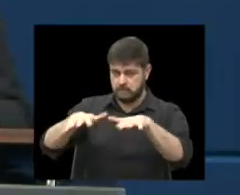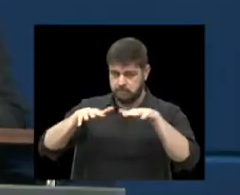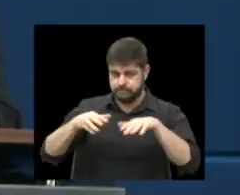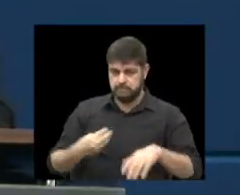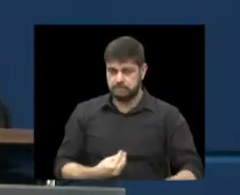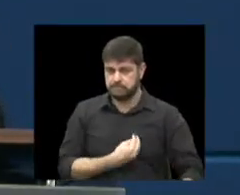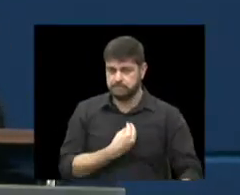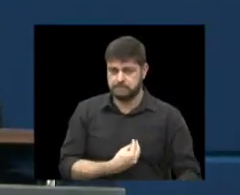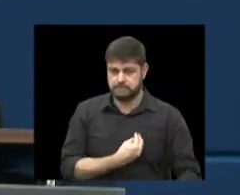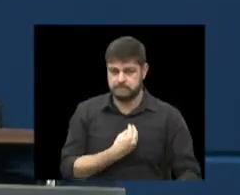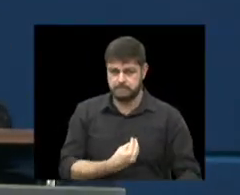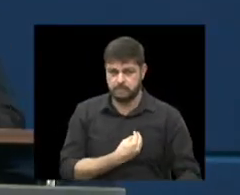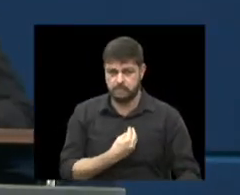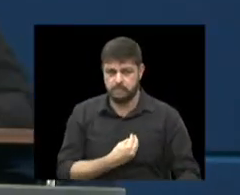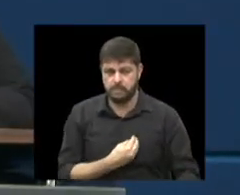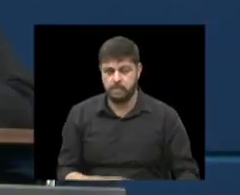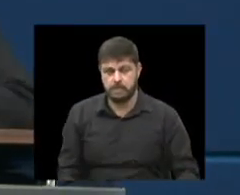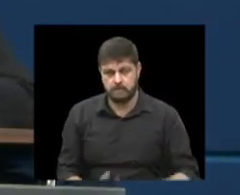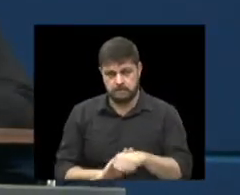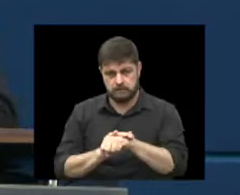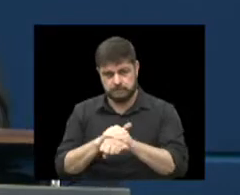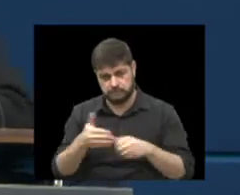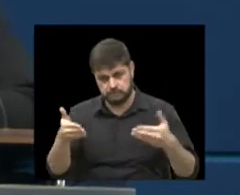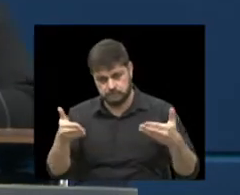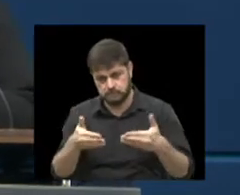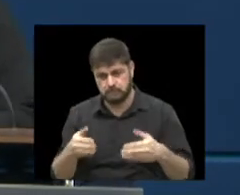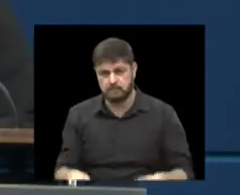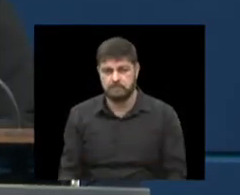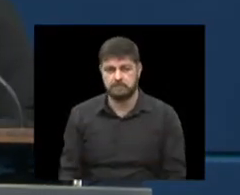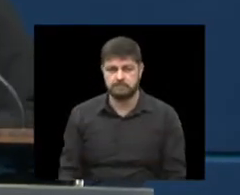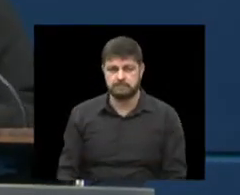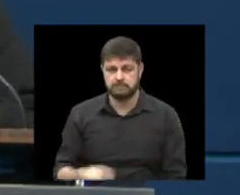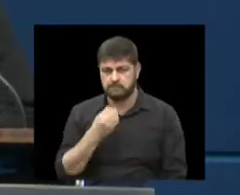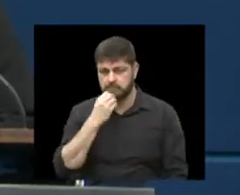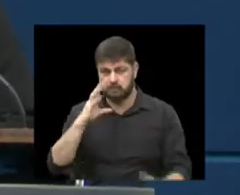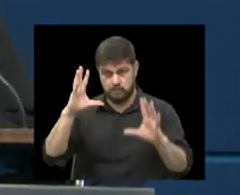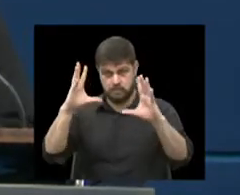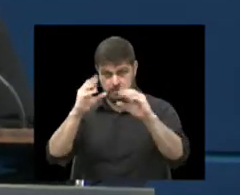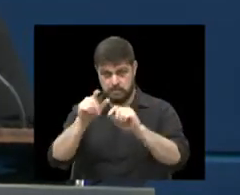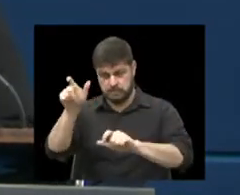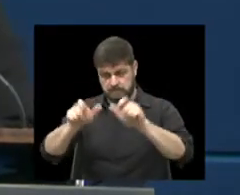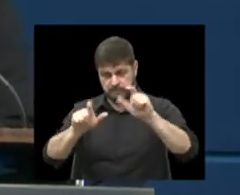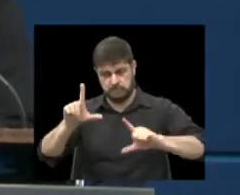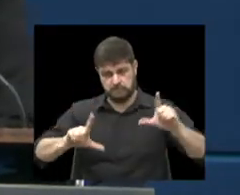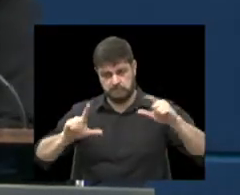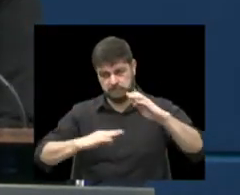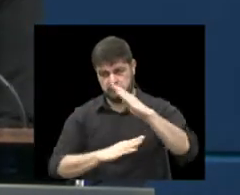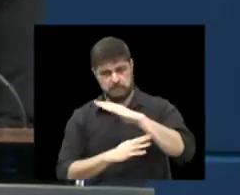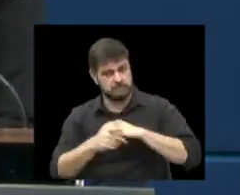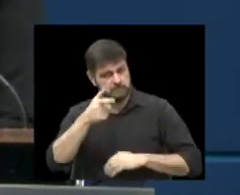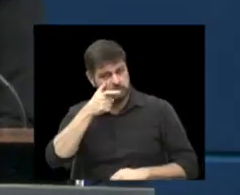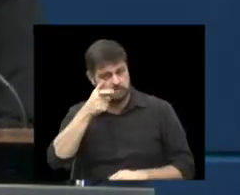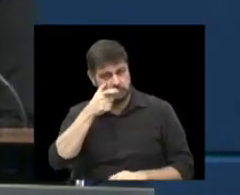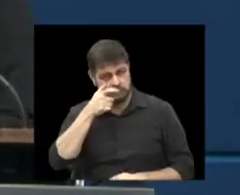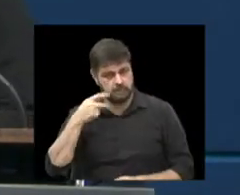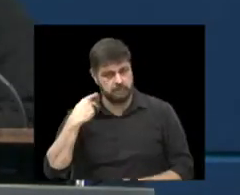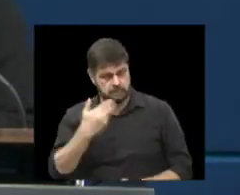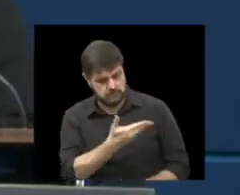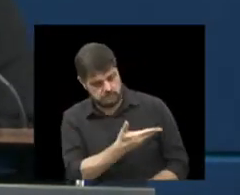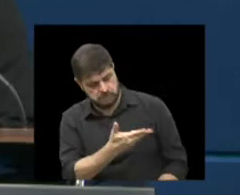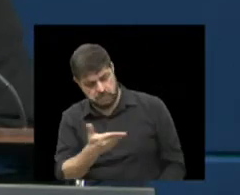presente nessa noite. Boa noite às pessoas que nos assistem pela TV Câmara. Boa noite aos